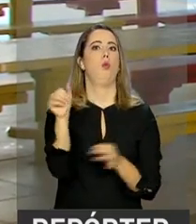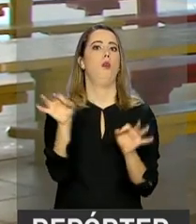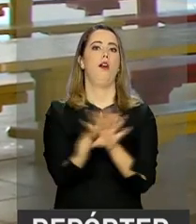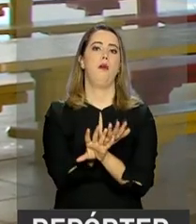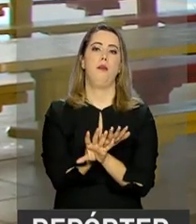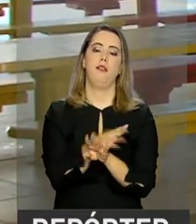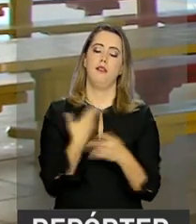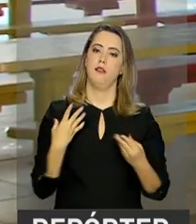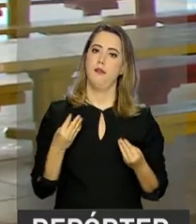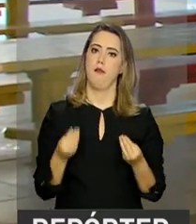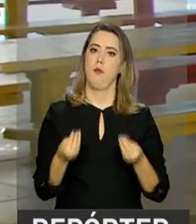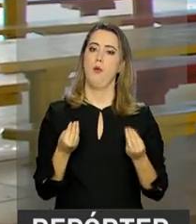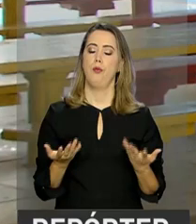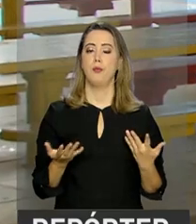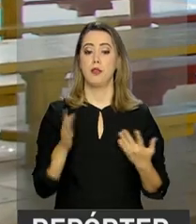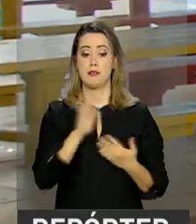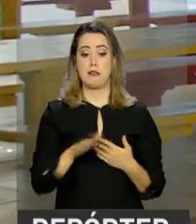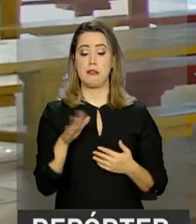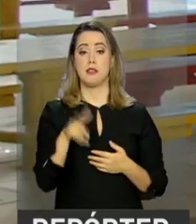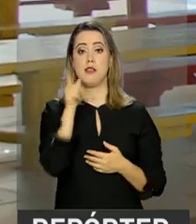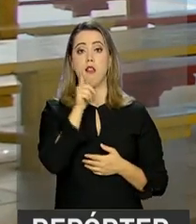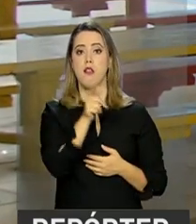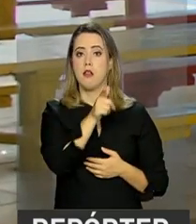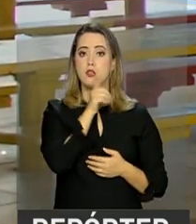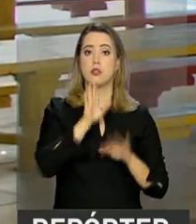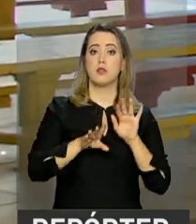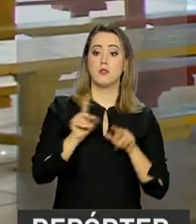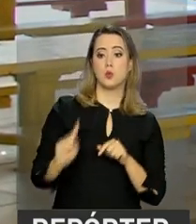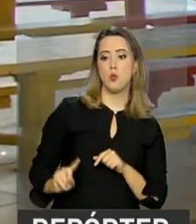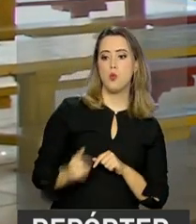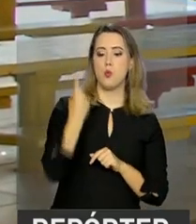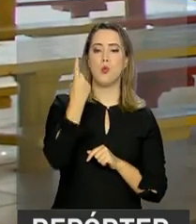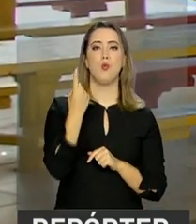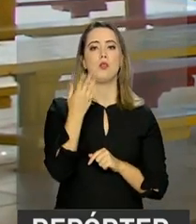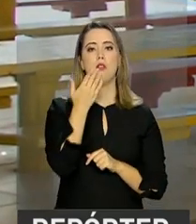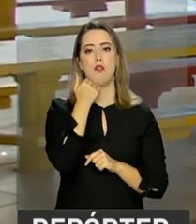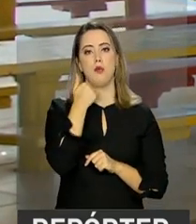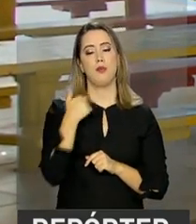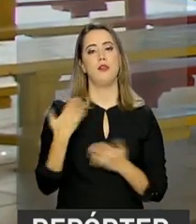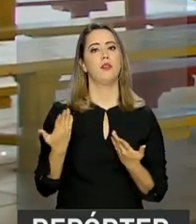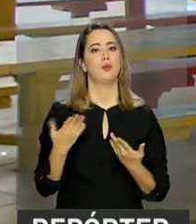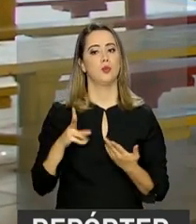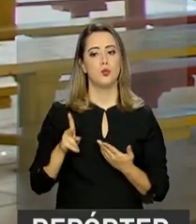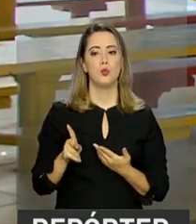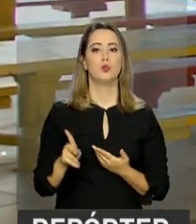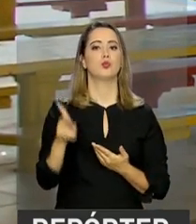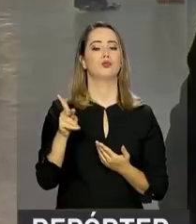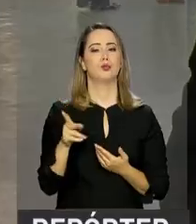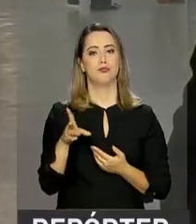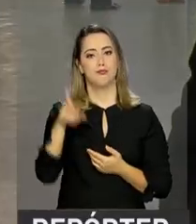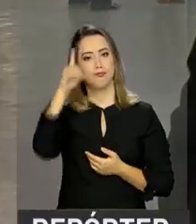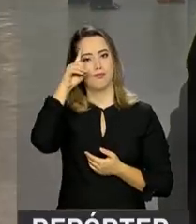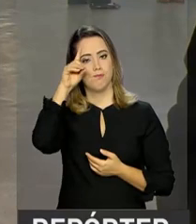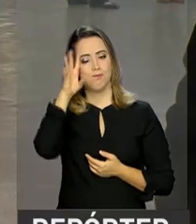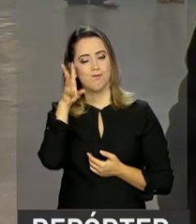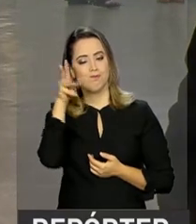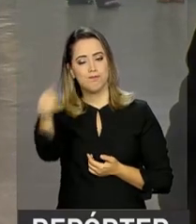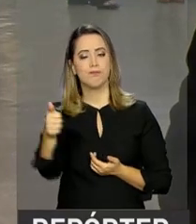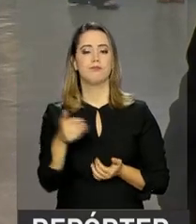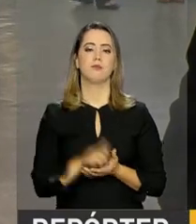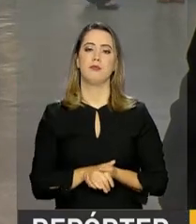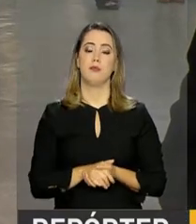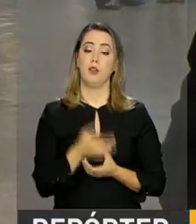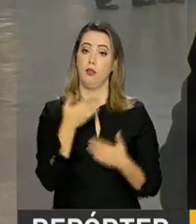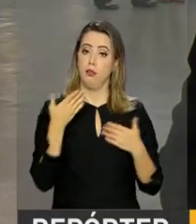das crianças que lancham na escola é o único lanche que a criança tem, é a única alimentação que ela tem naquele dia. O Ministério da